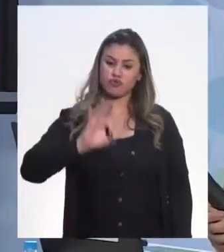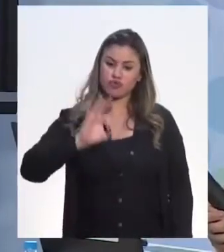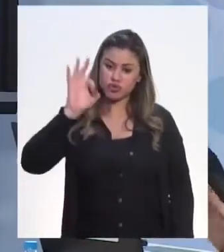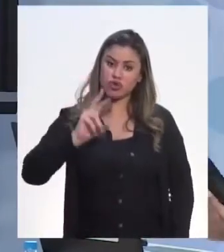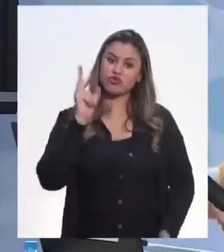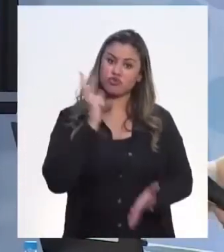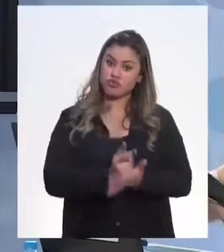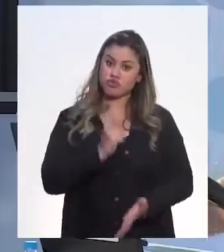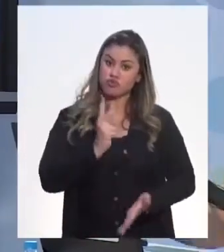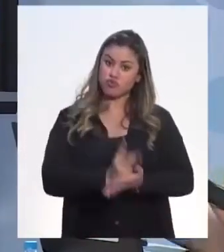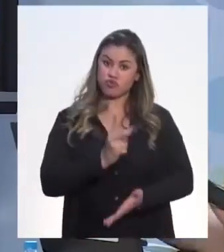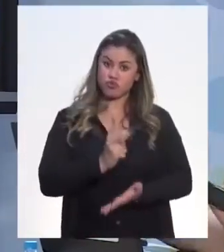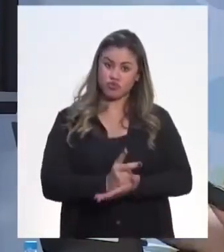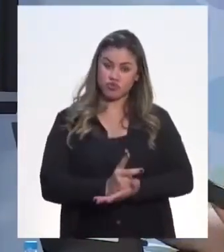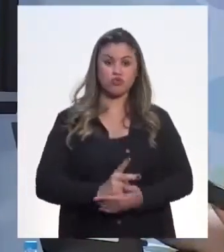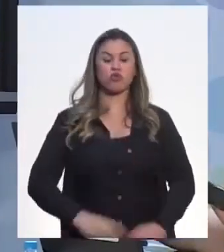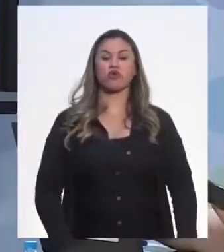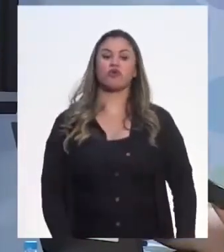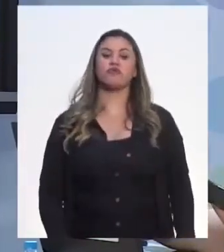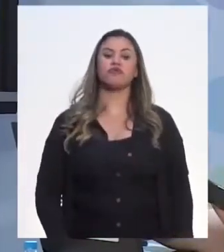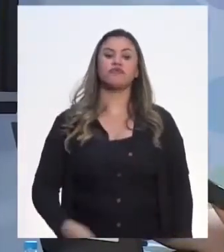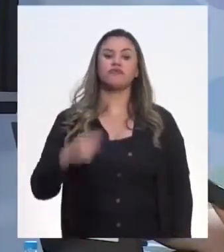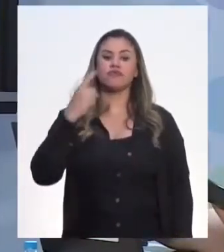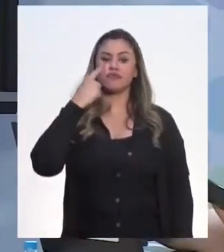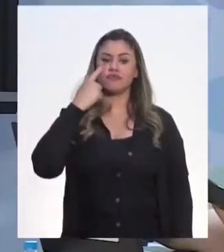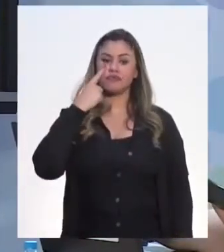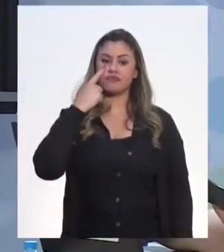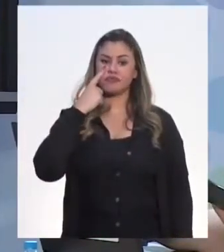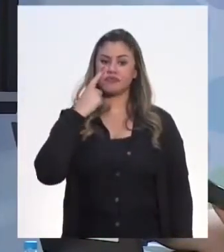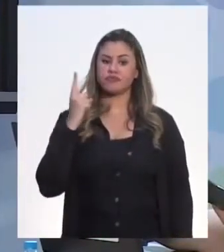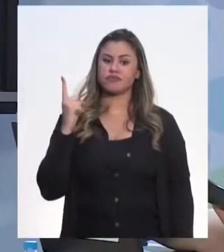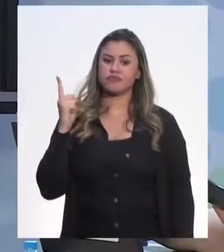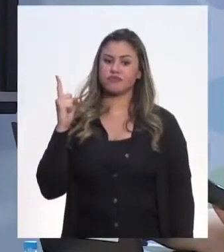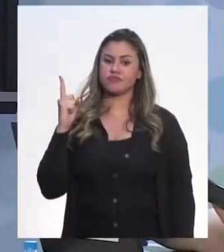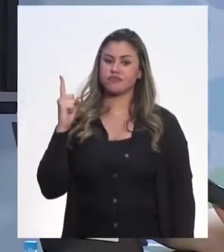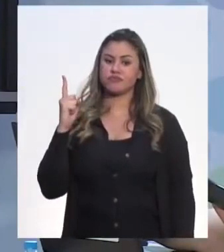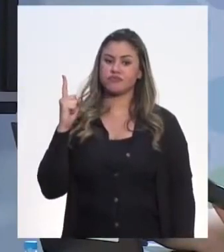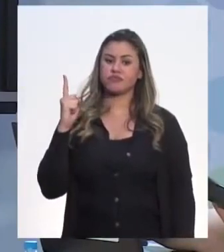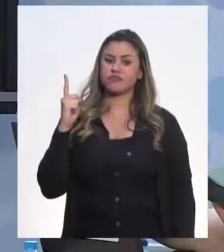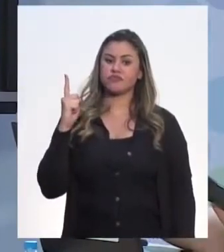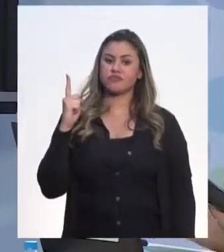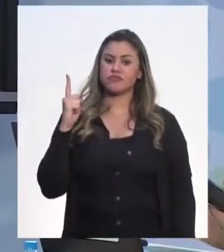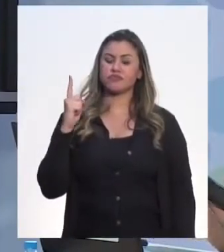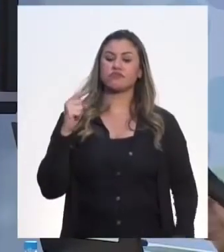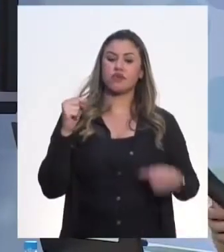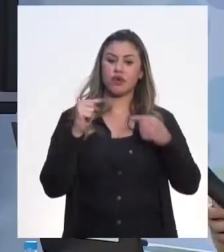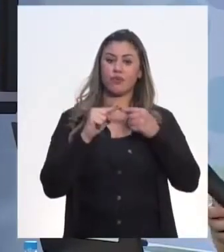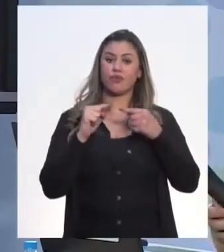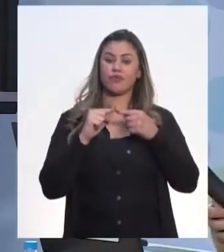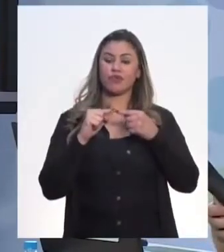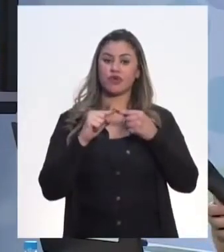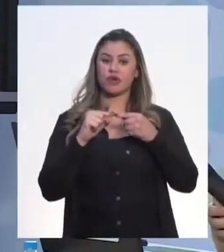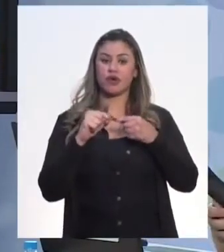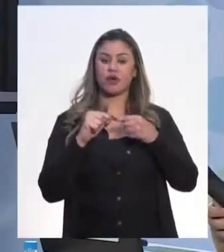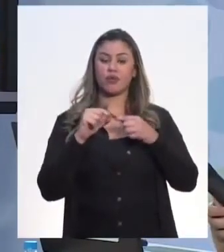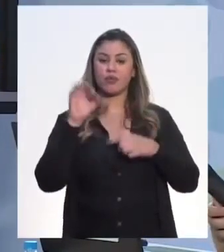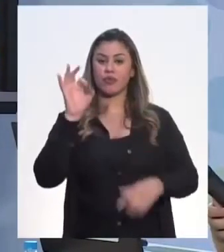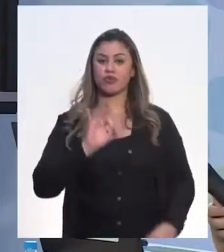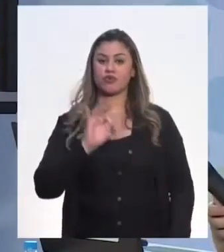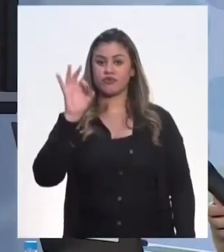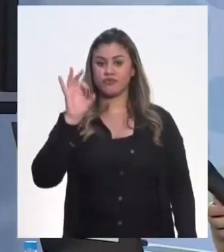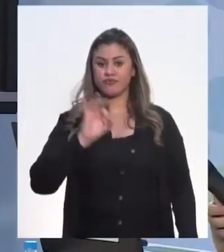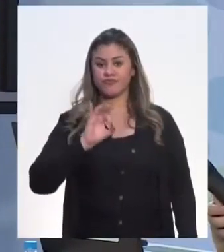poupados Observe que aqui eu já recrê vi essa porcentagem em